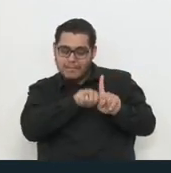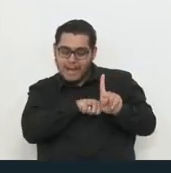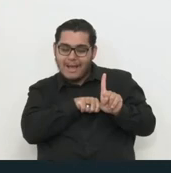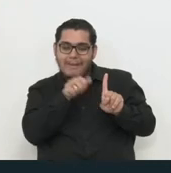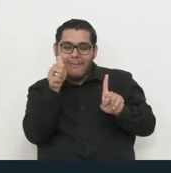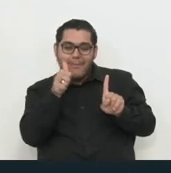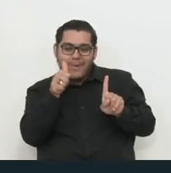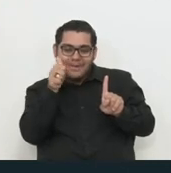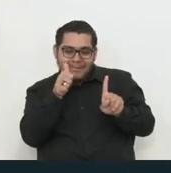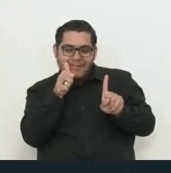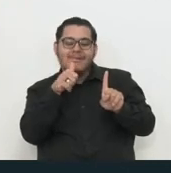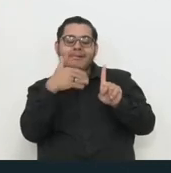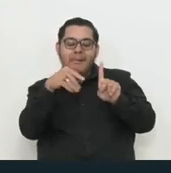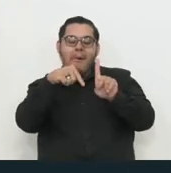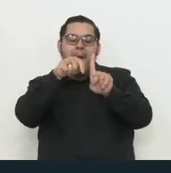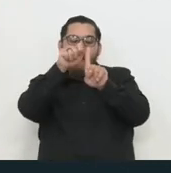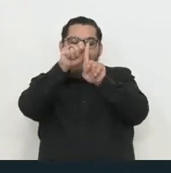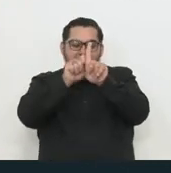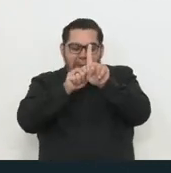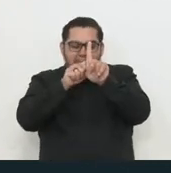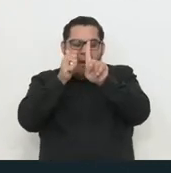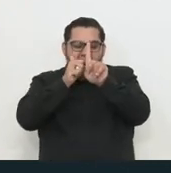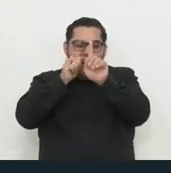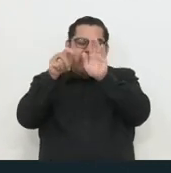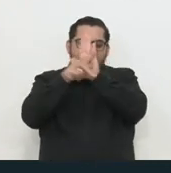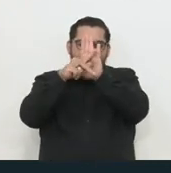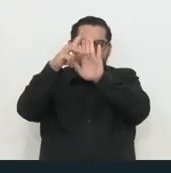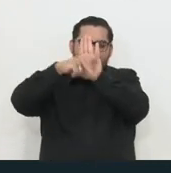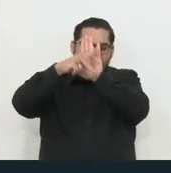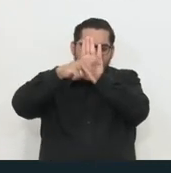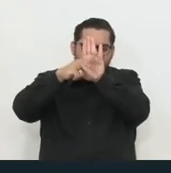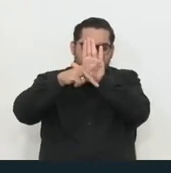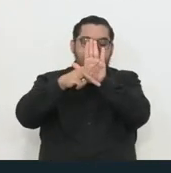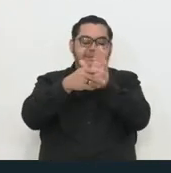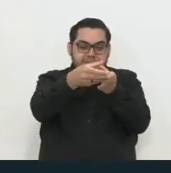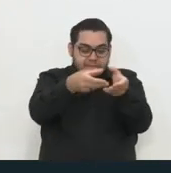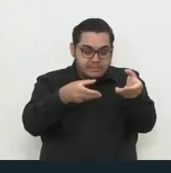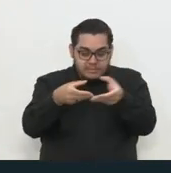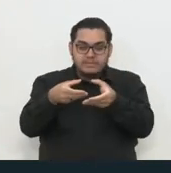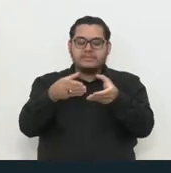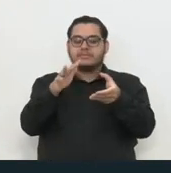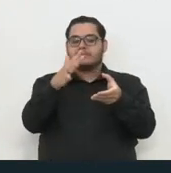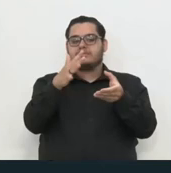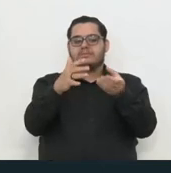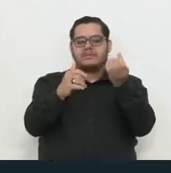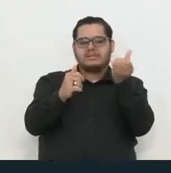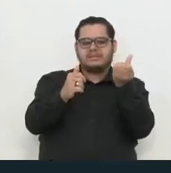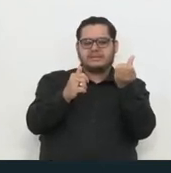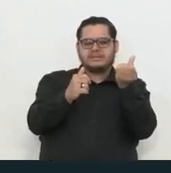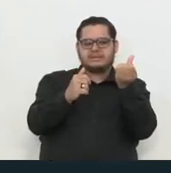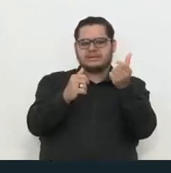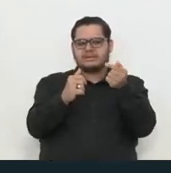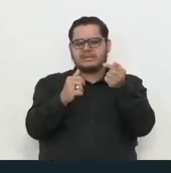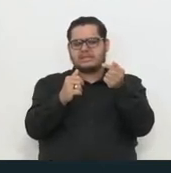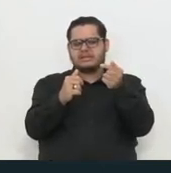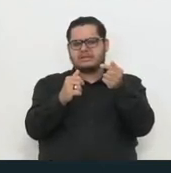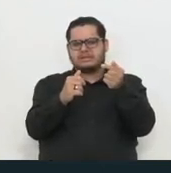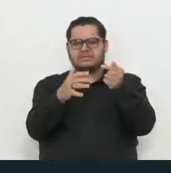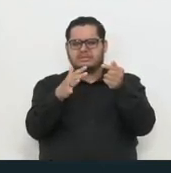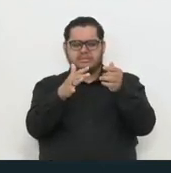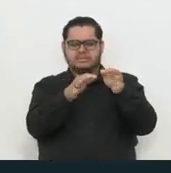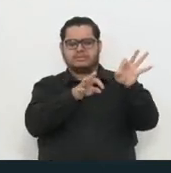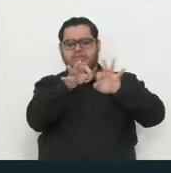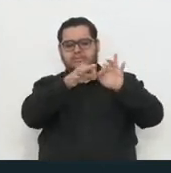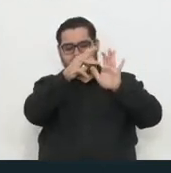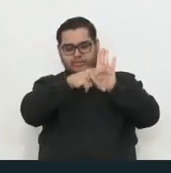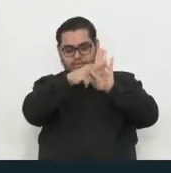faltamos todos os projetos possíveis inclusive hoje acho que nós temos em média de 6 a 7 projetos pautados